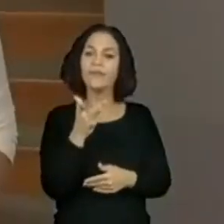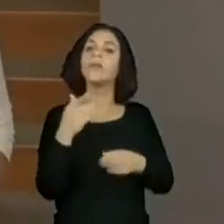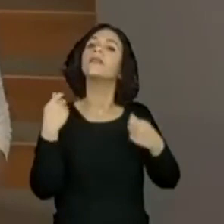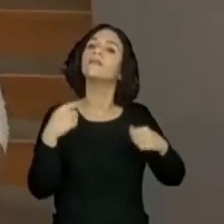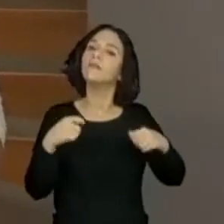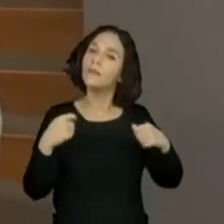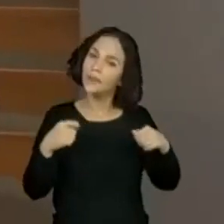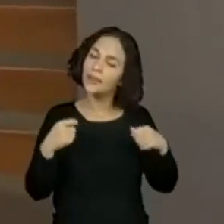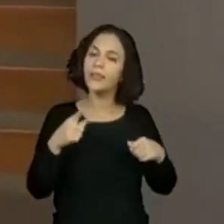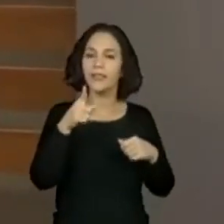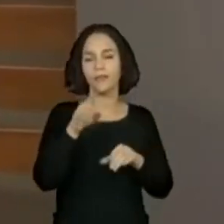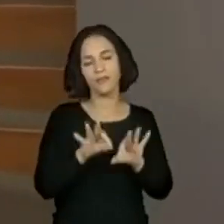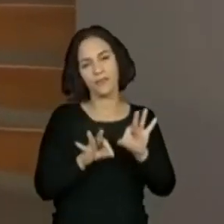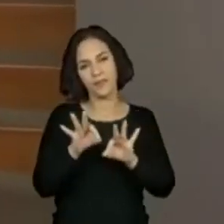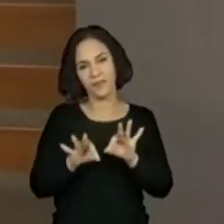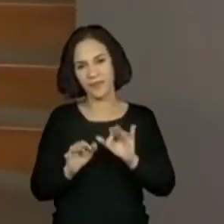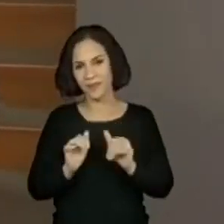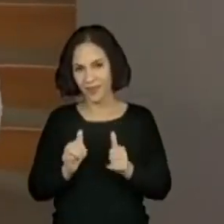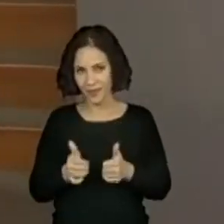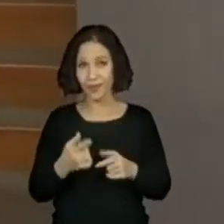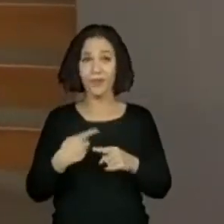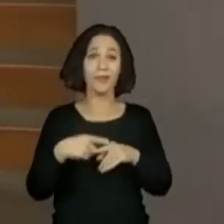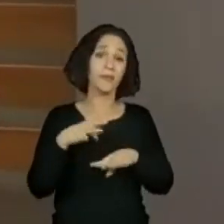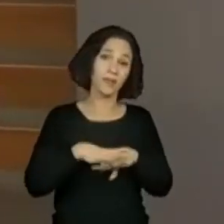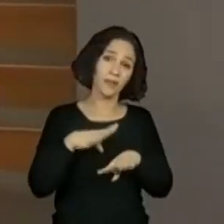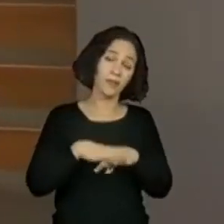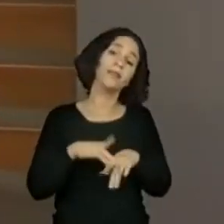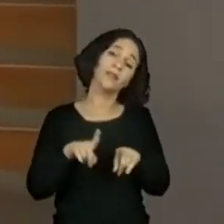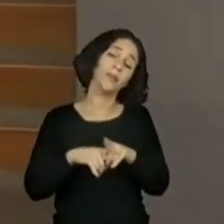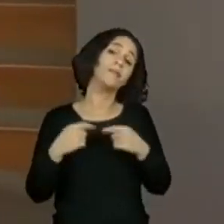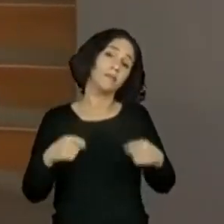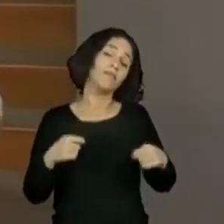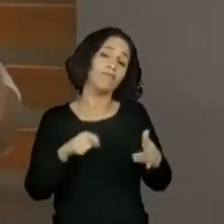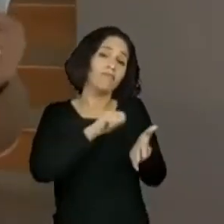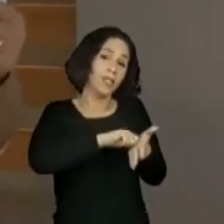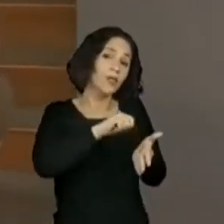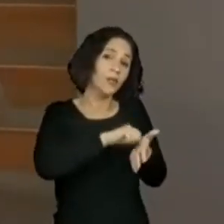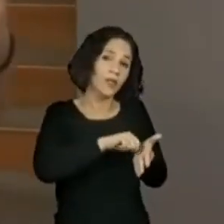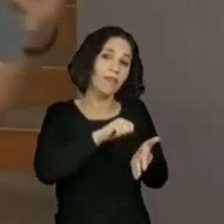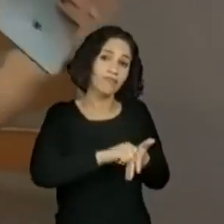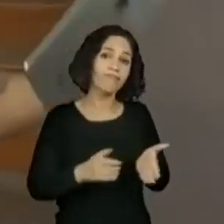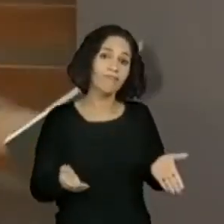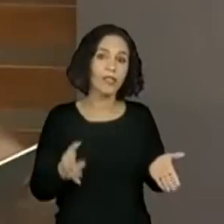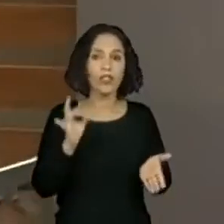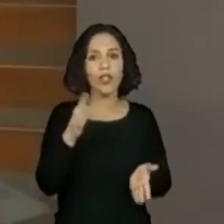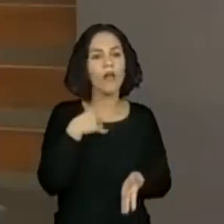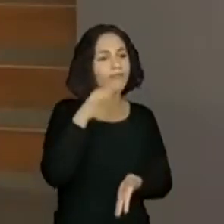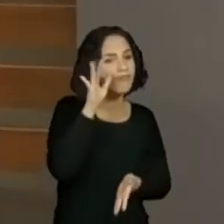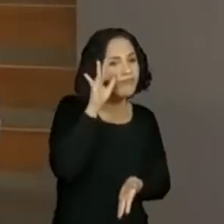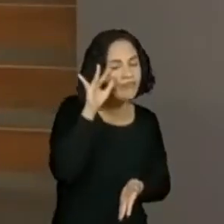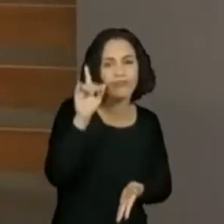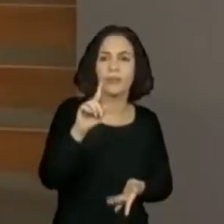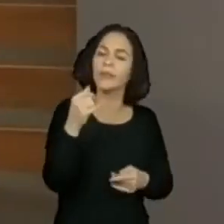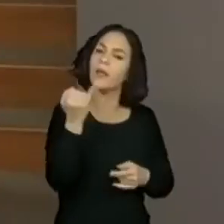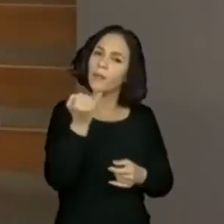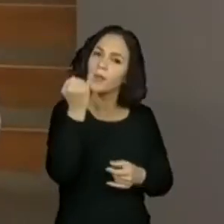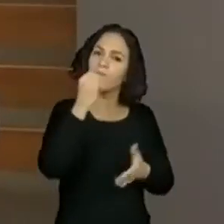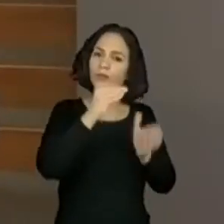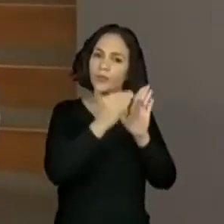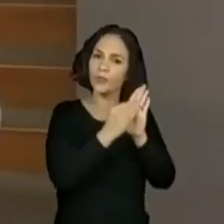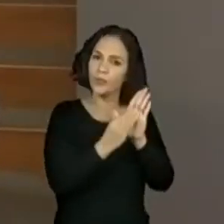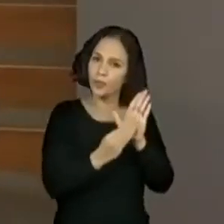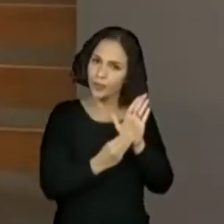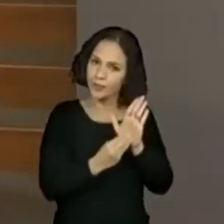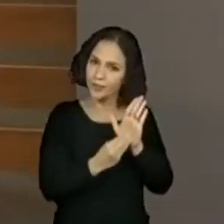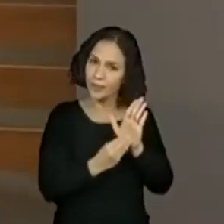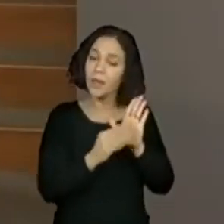essa organização de vocês. Porque matemática também precisa, às vezes, de registro. Não é só observar a nossa aula. Põe lá, mas